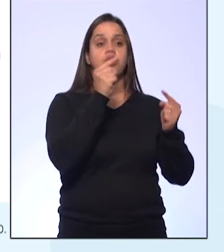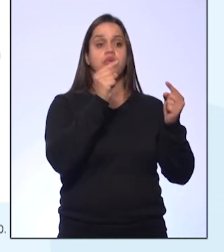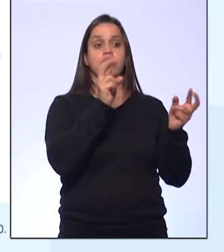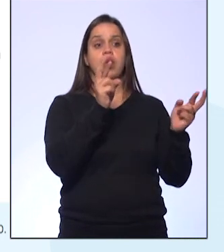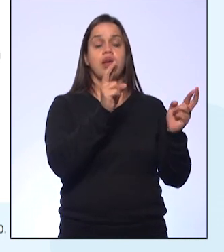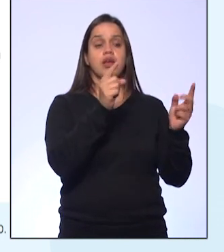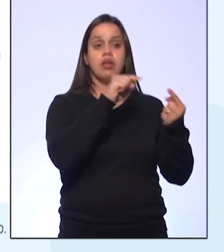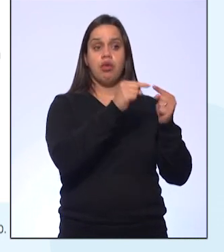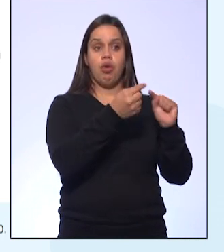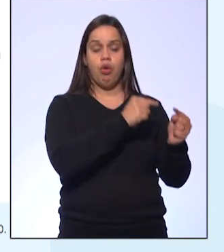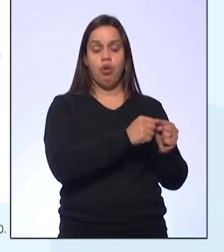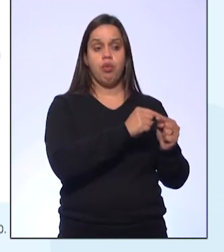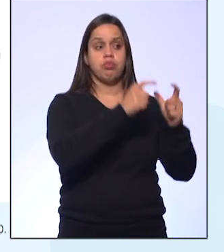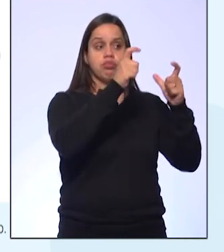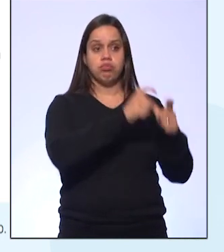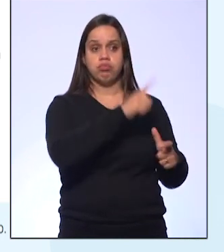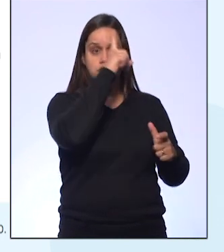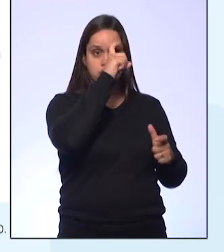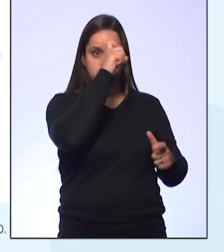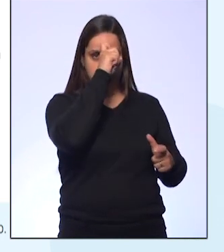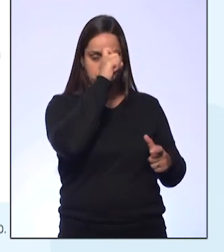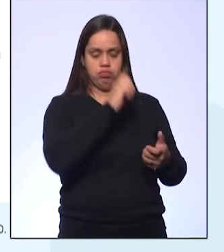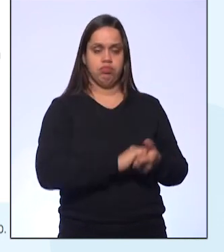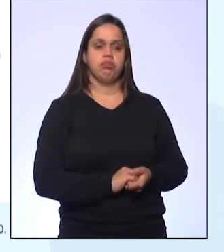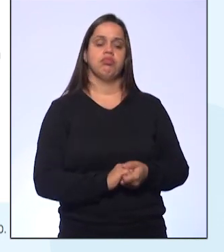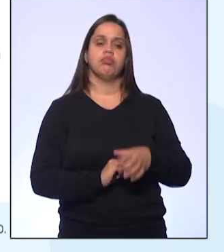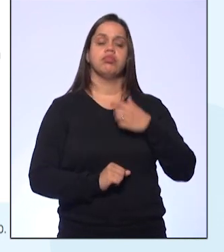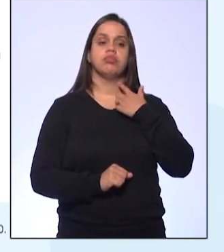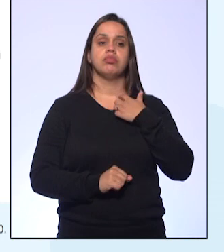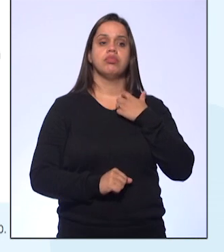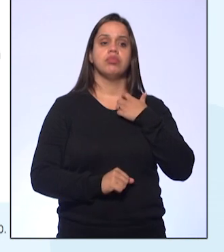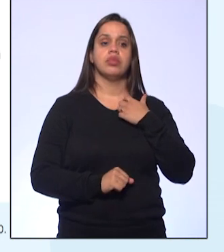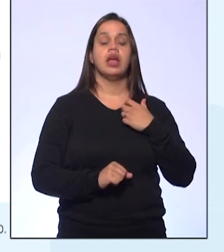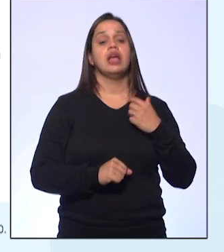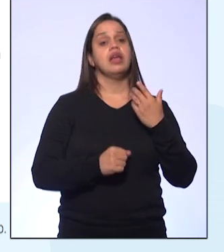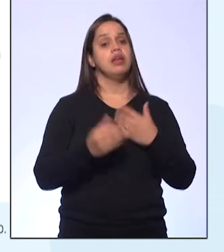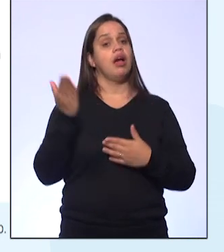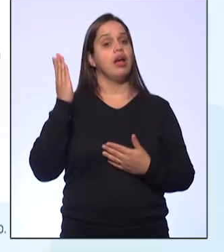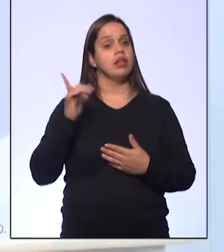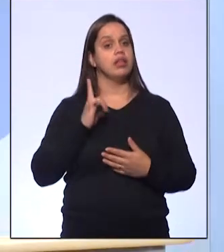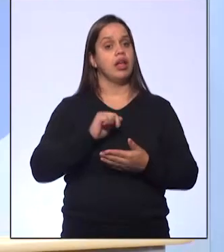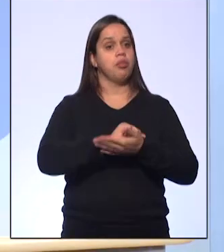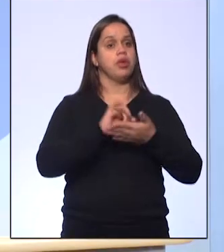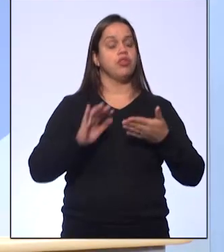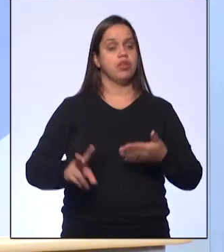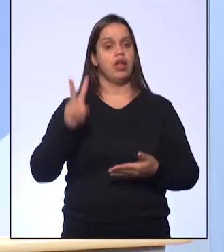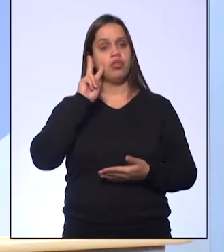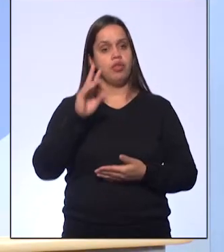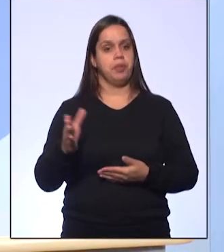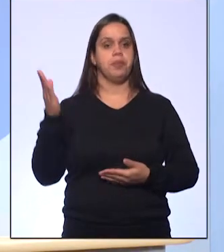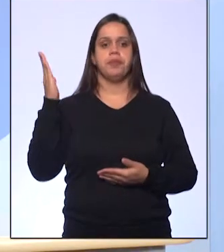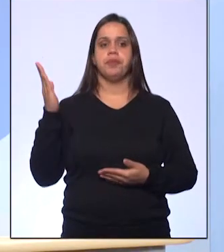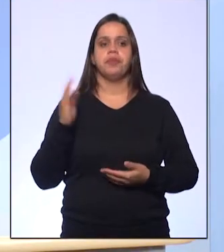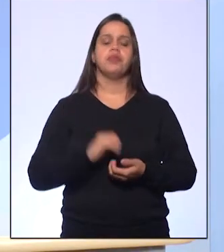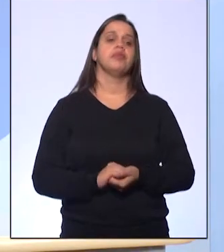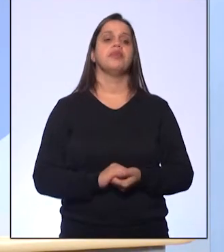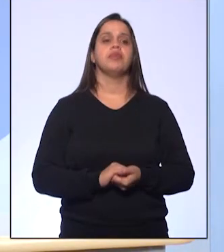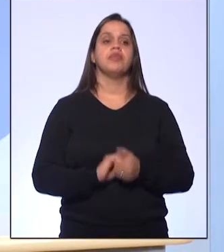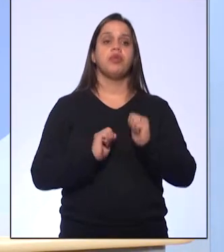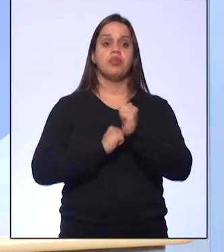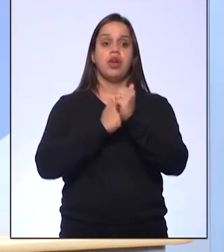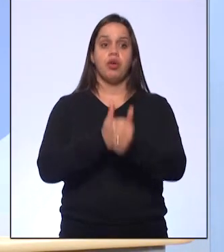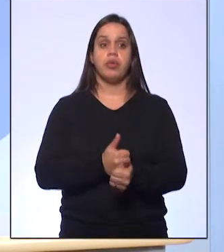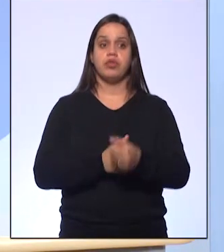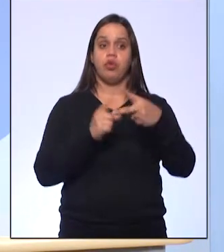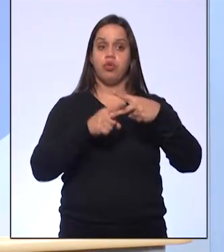leitos hospitalares que nós temos. E, para isso, nós vamos ter uma atividade, que é o nosso próximo slide. Então, vamos lá, vamos acompanhar aí.